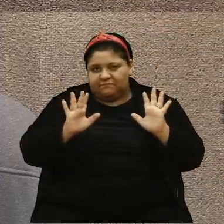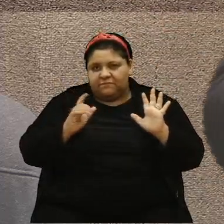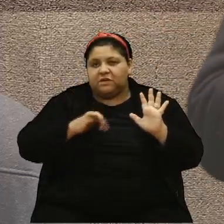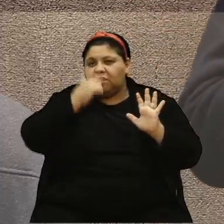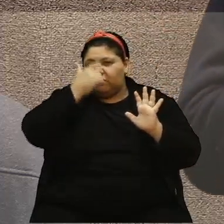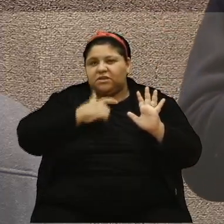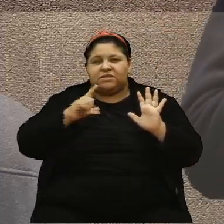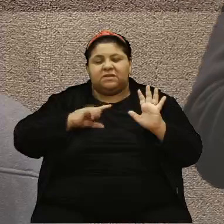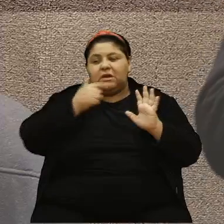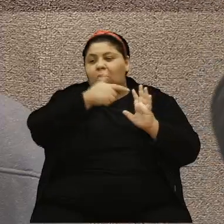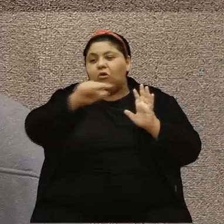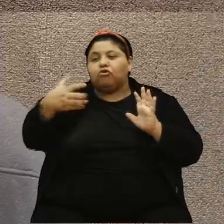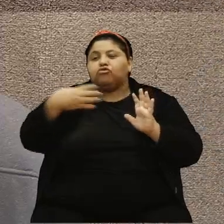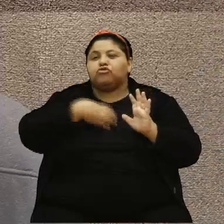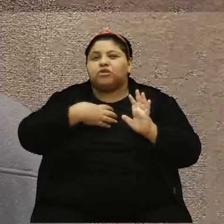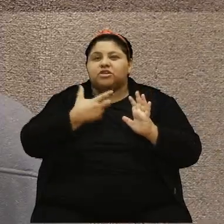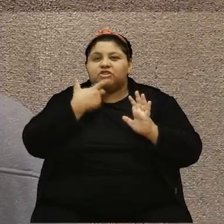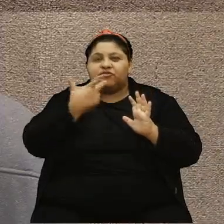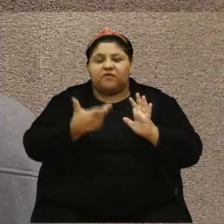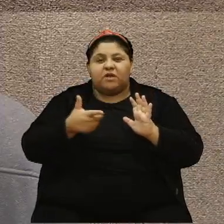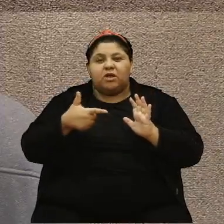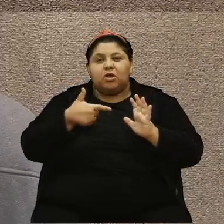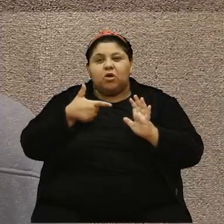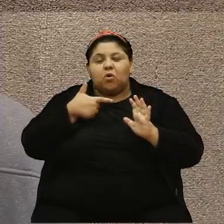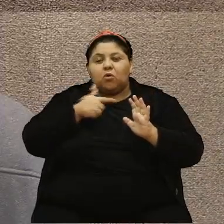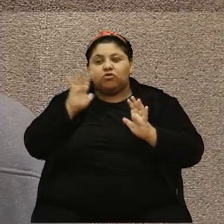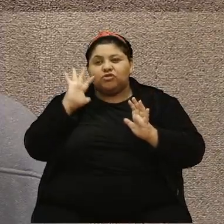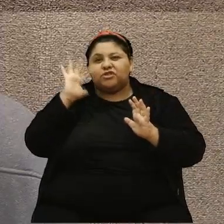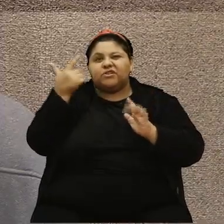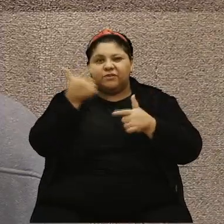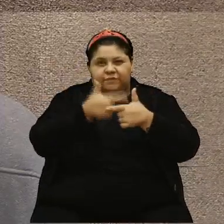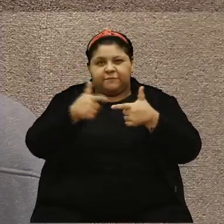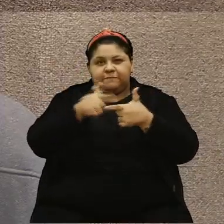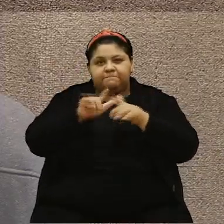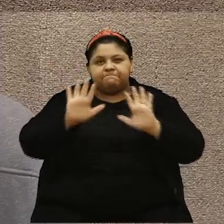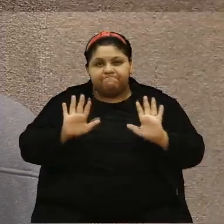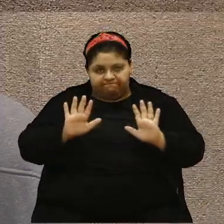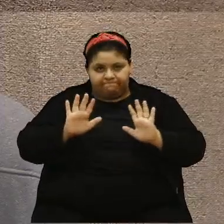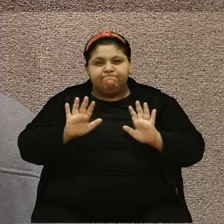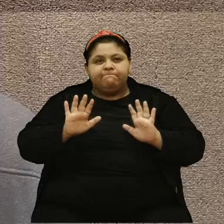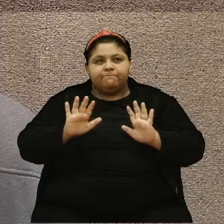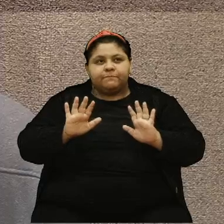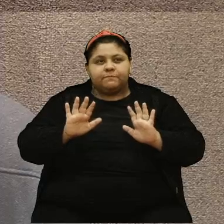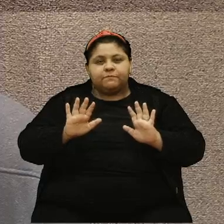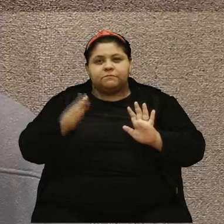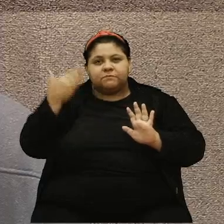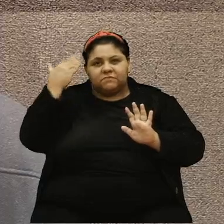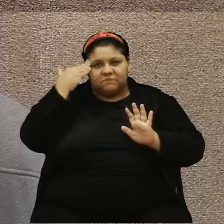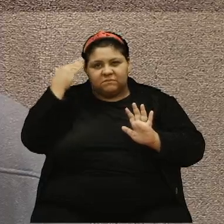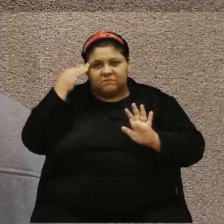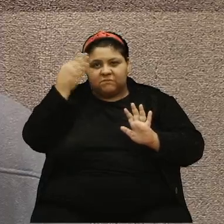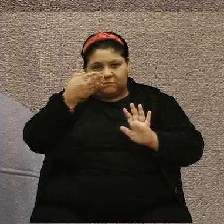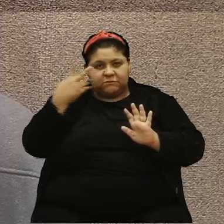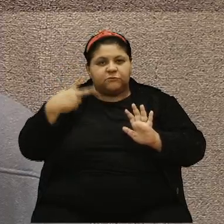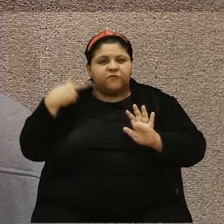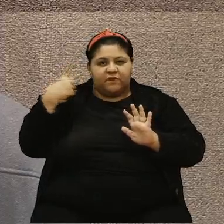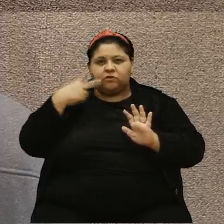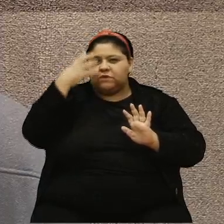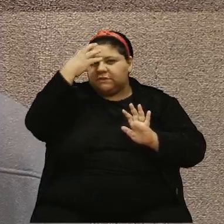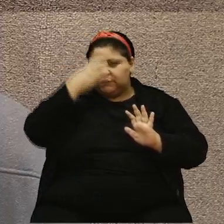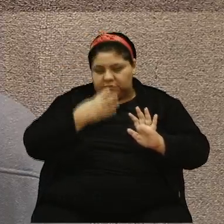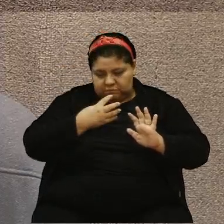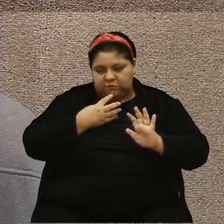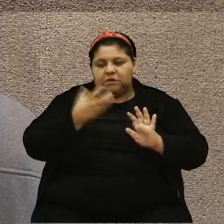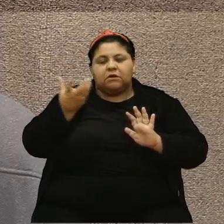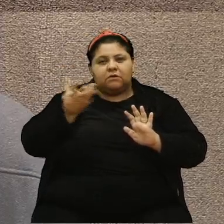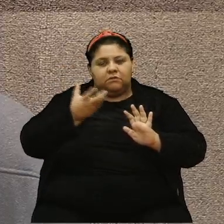tem outras formas, né, que a gente consegue resolver esse tipo de problema. Sei que você é um vereador sério, que